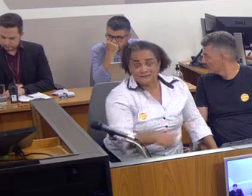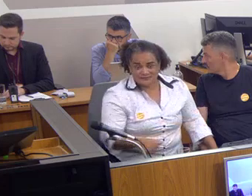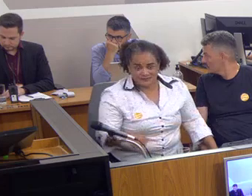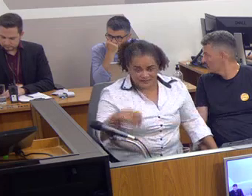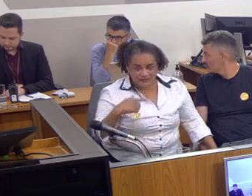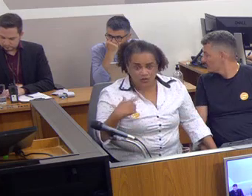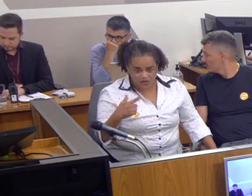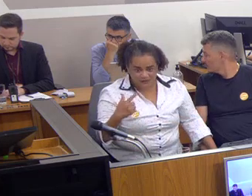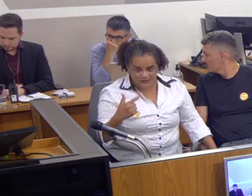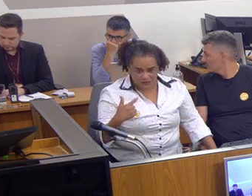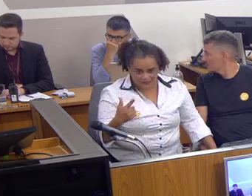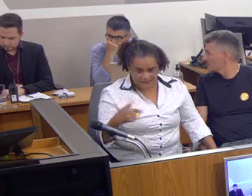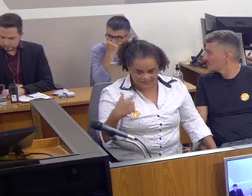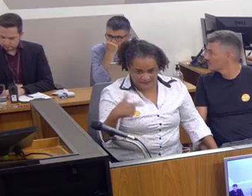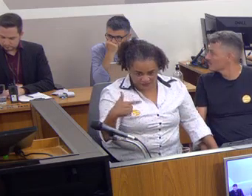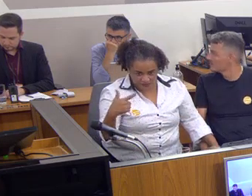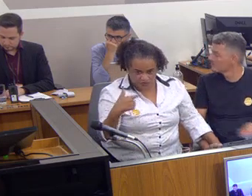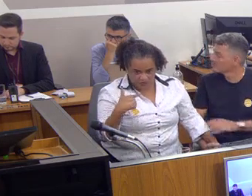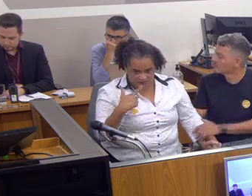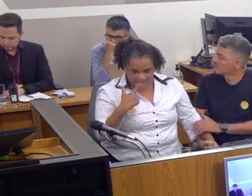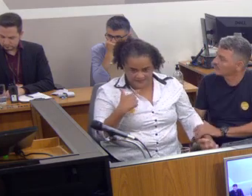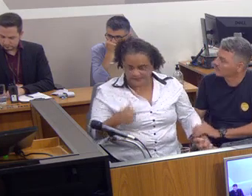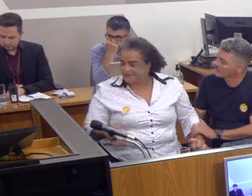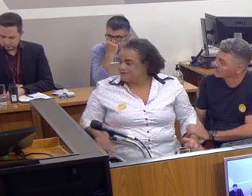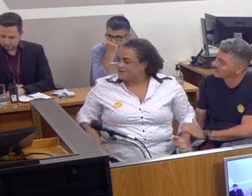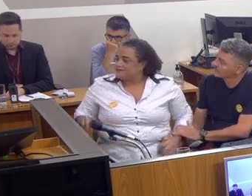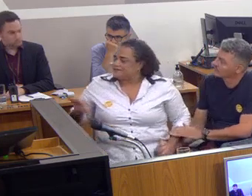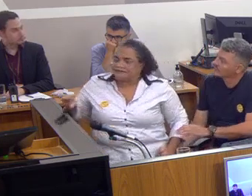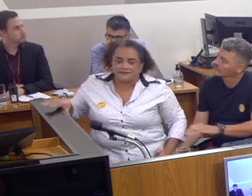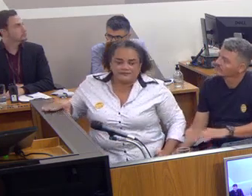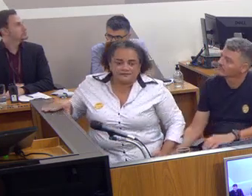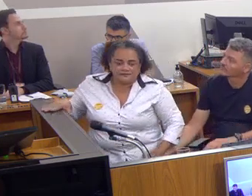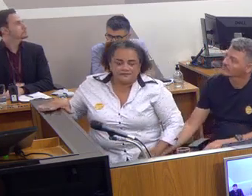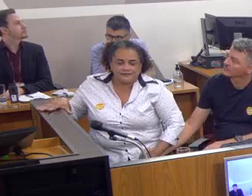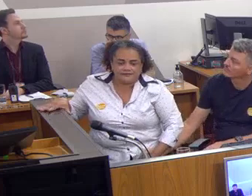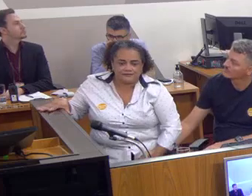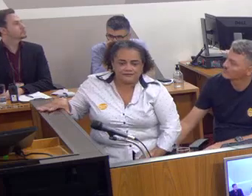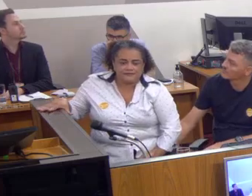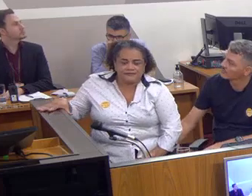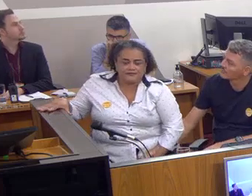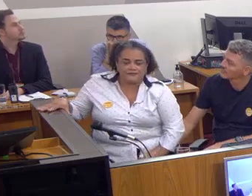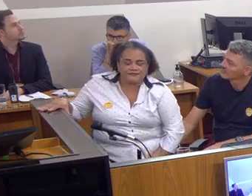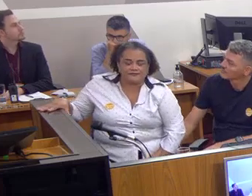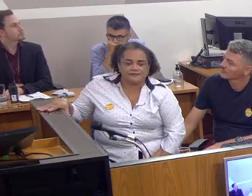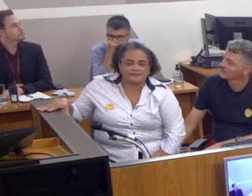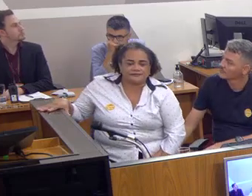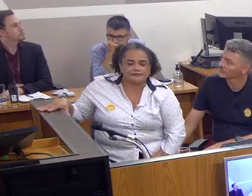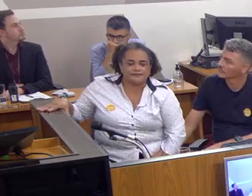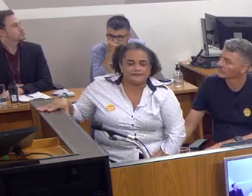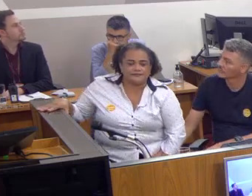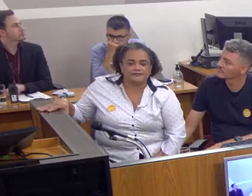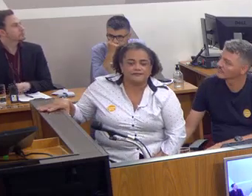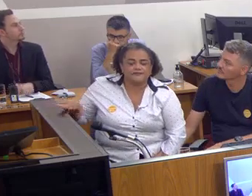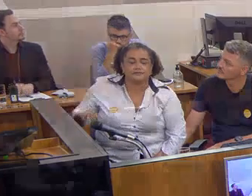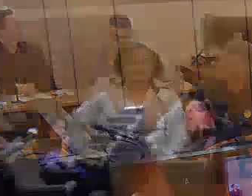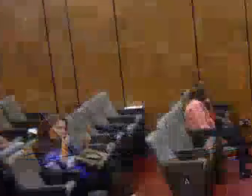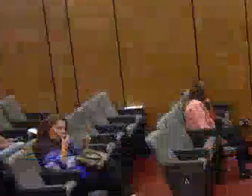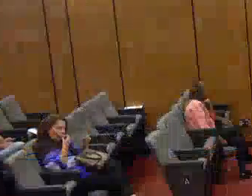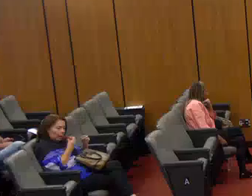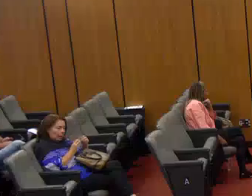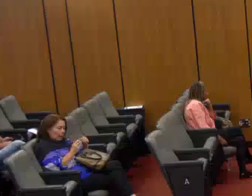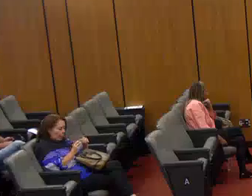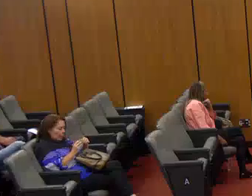Lopes Afonso Lopes com a palavra senhor Sérgio Murilo